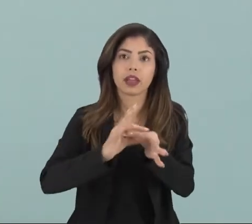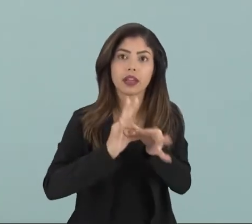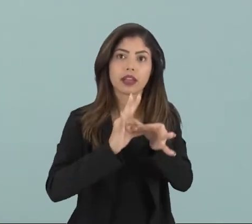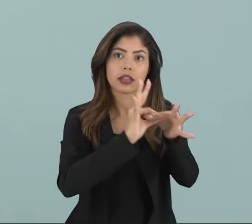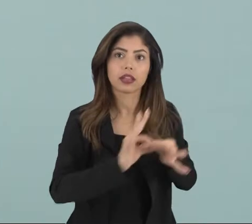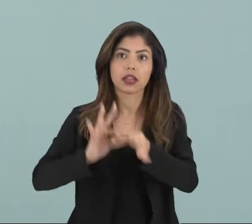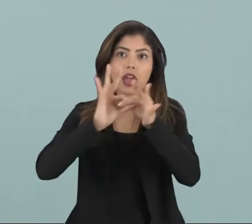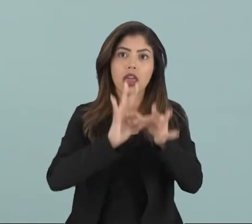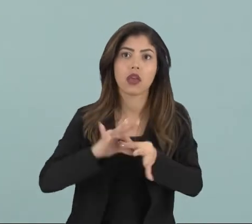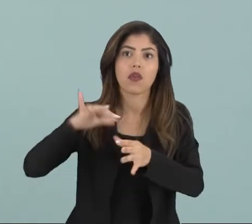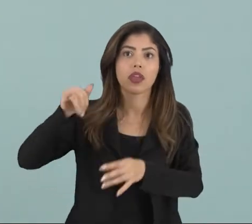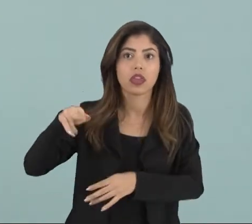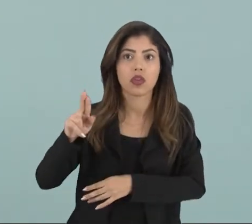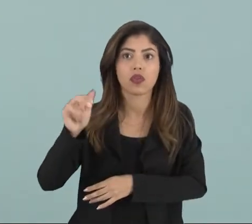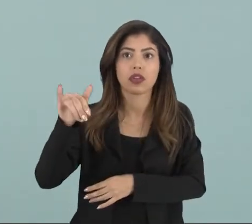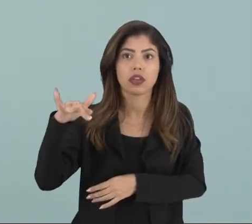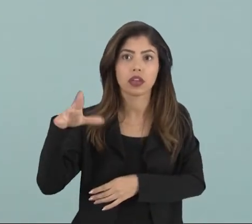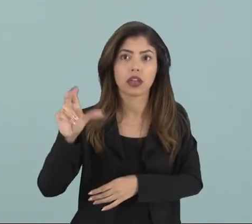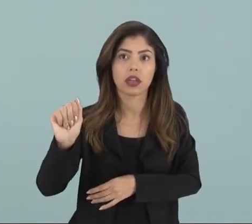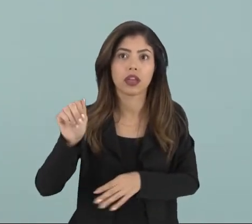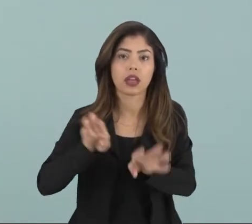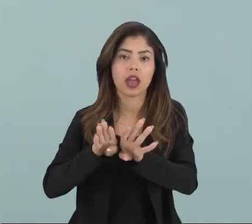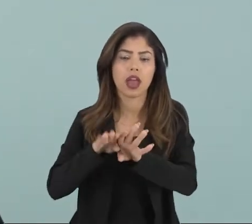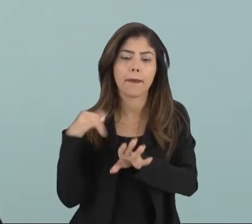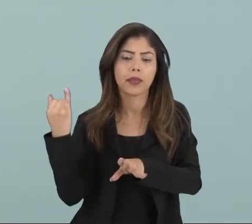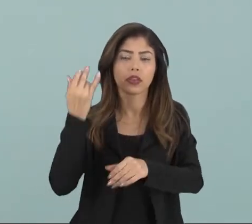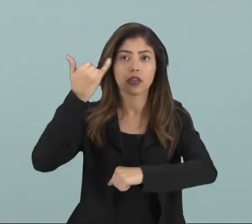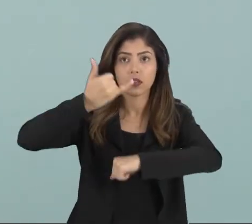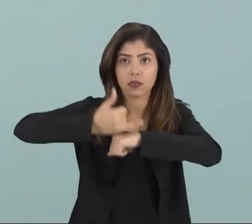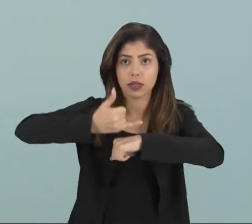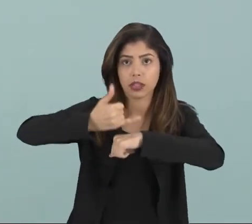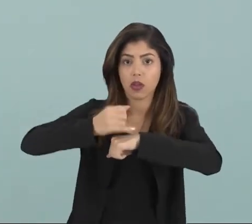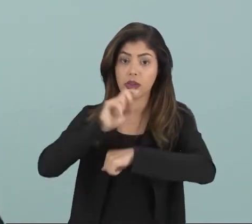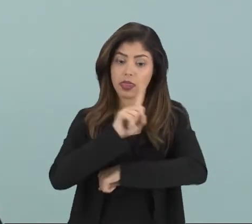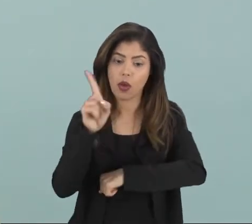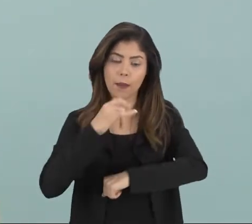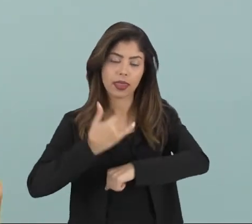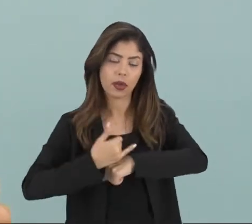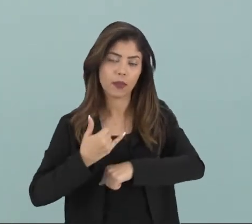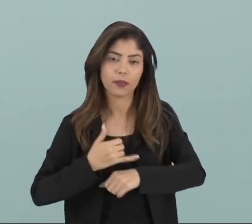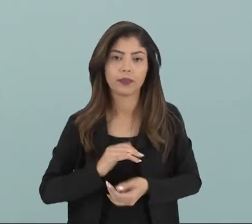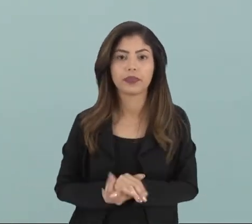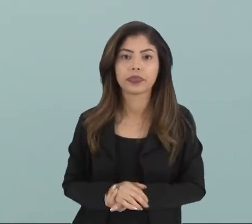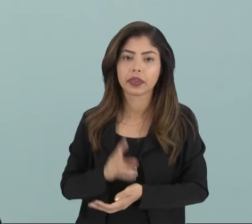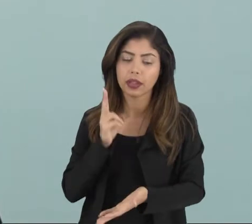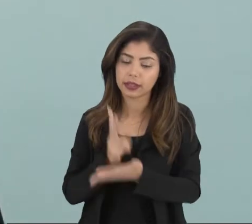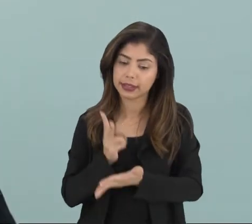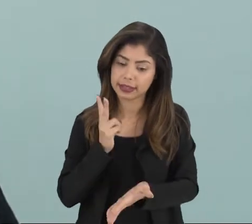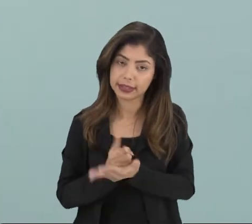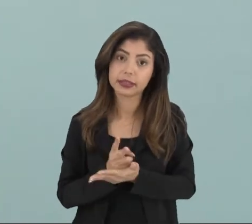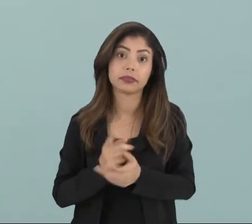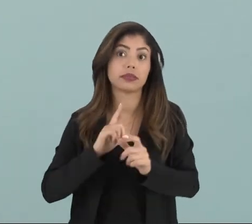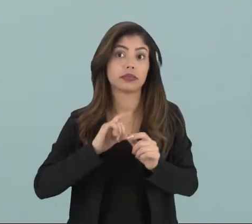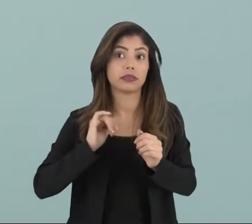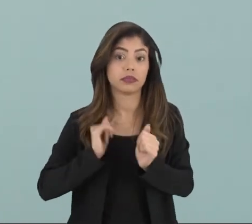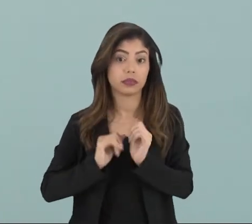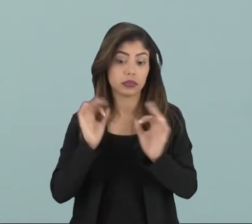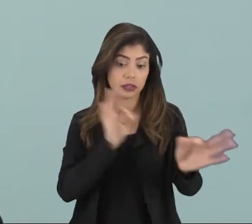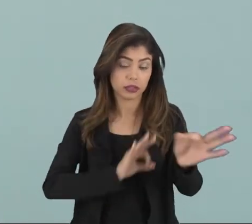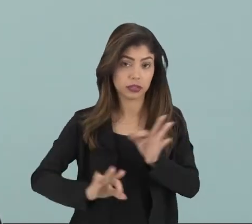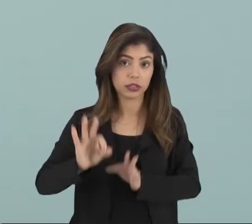de elétrons, está falando em ligação iônica, mais exclusivamente de um metal para o não